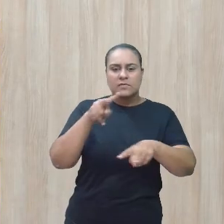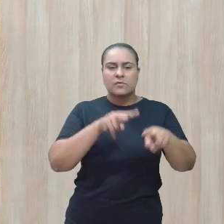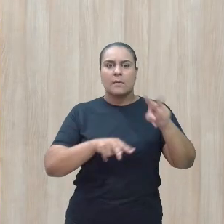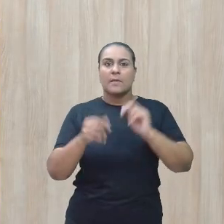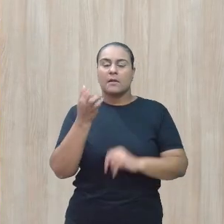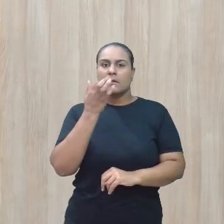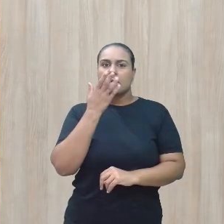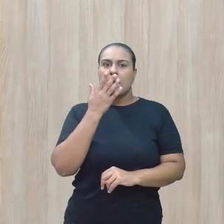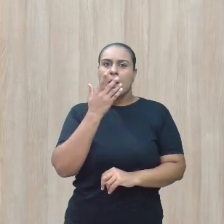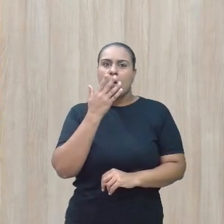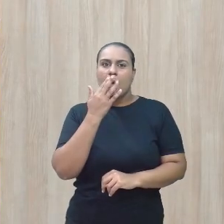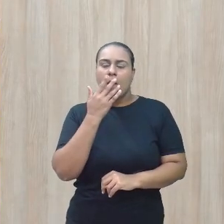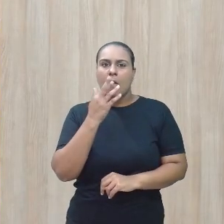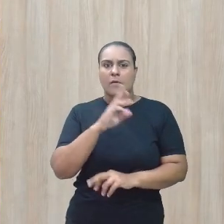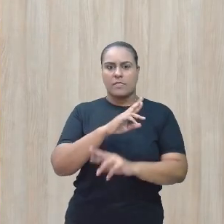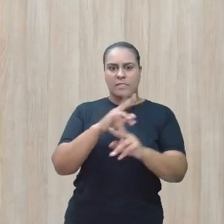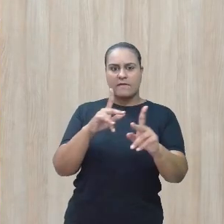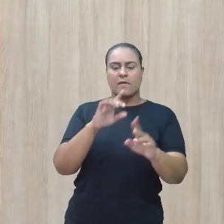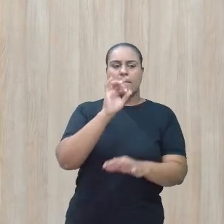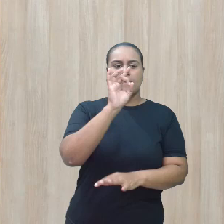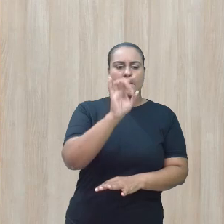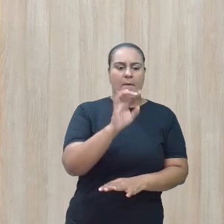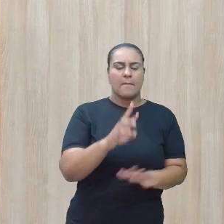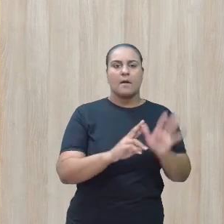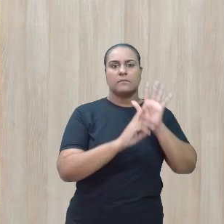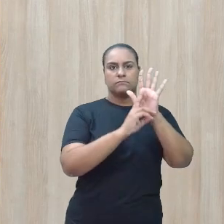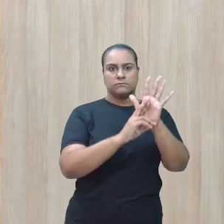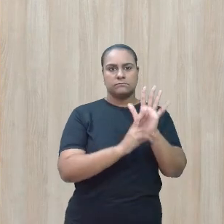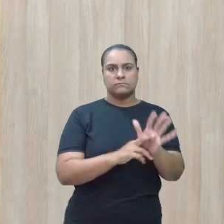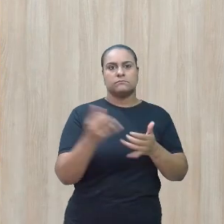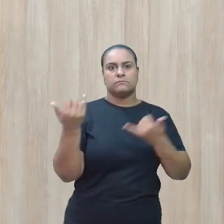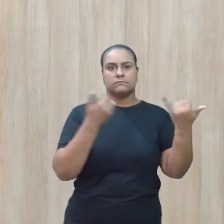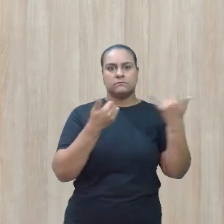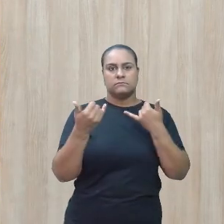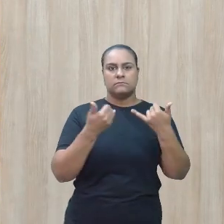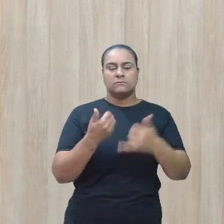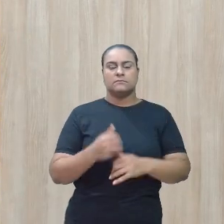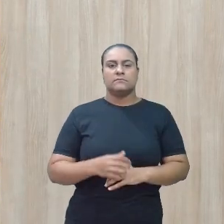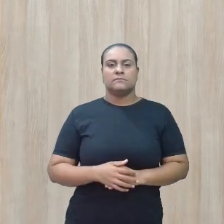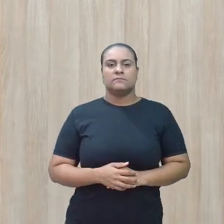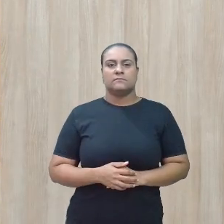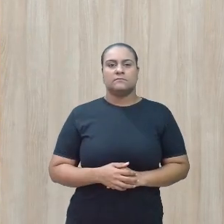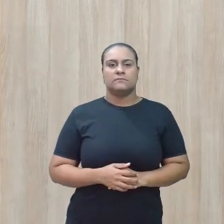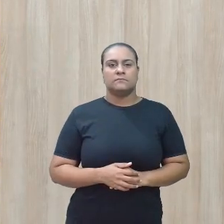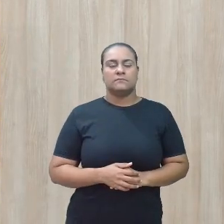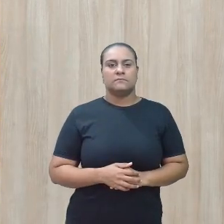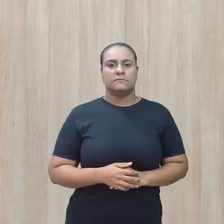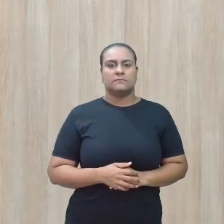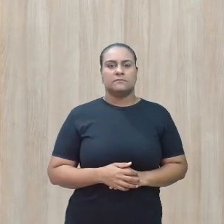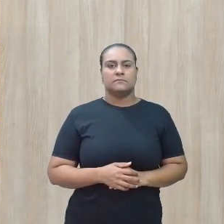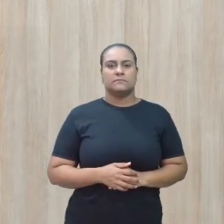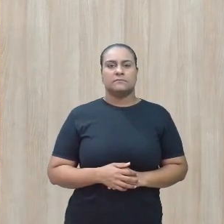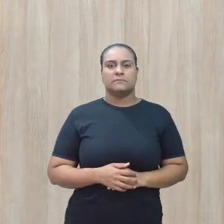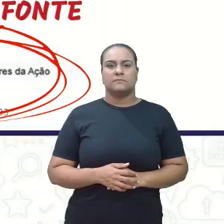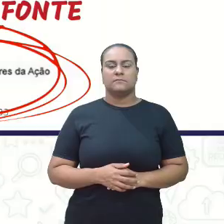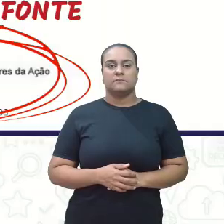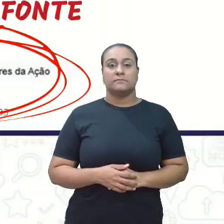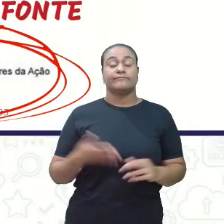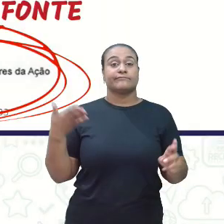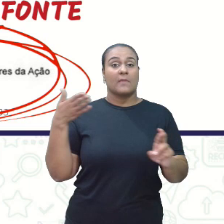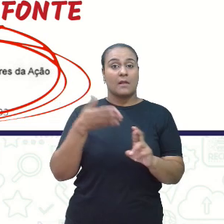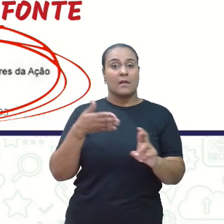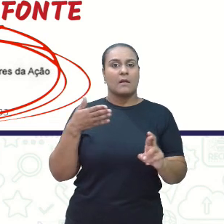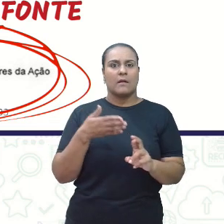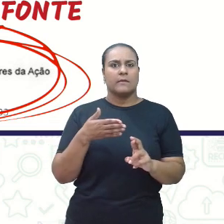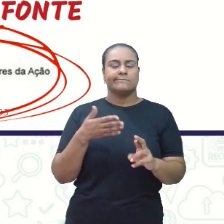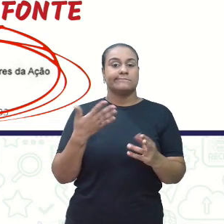partindo com cores que sinaliza cada uma dessas informações. a fonte, quem que